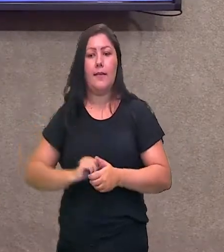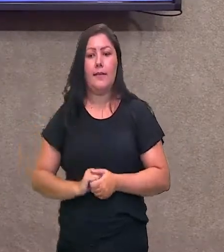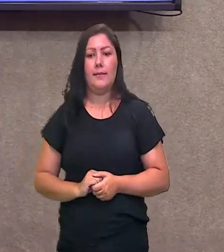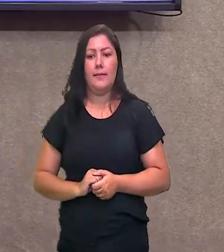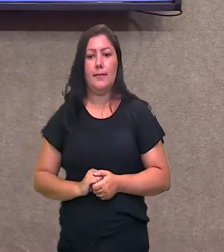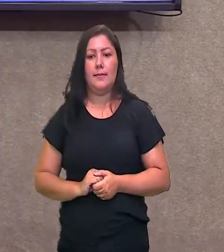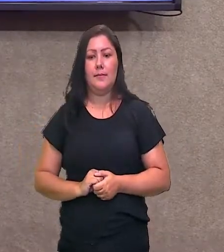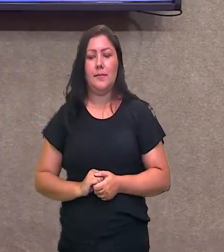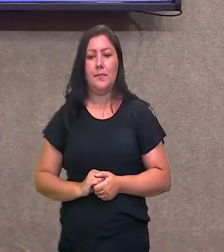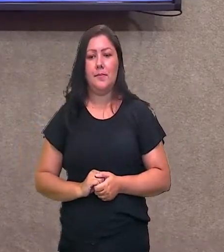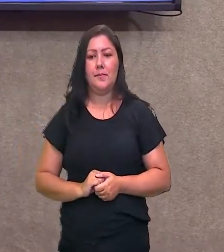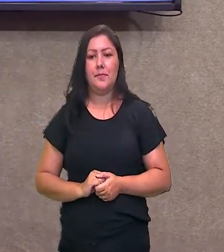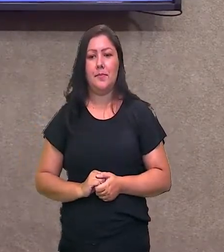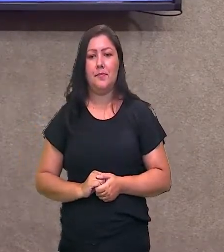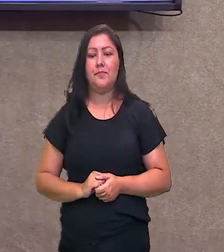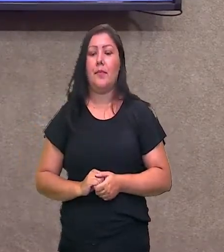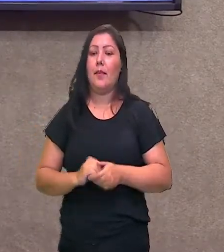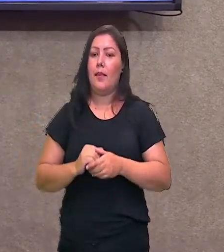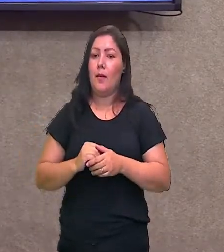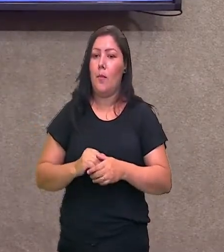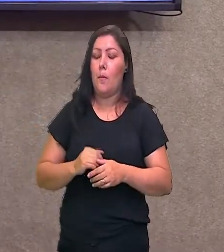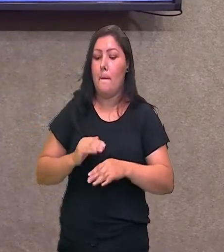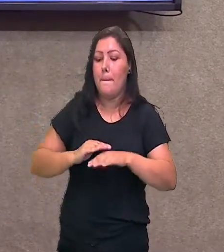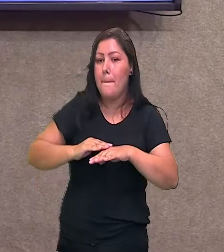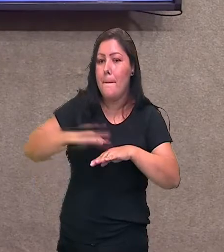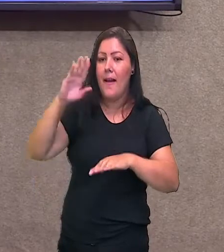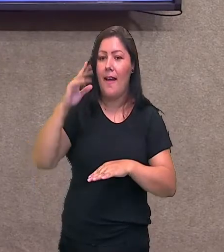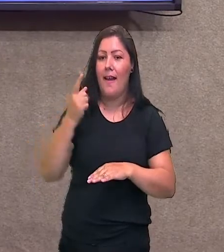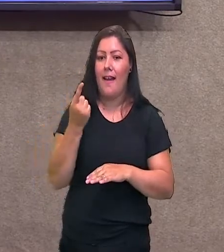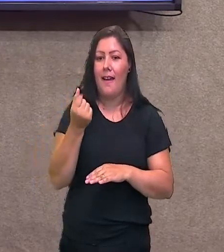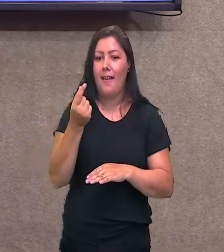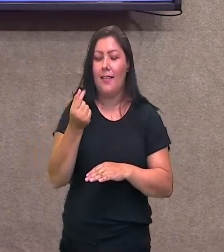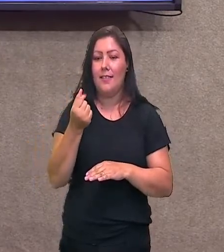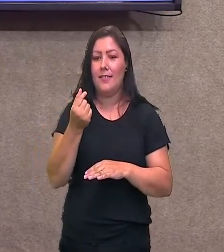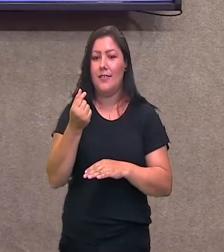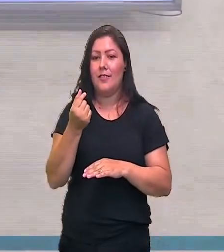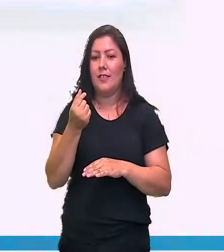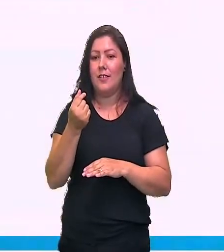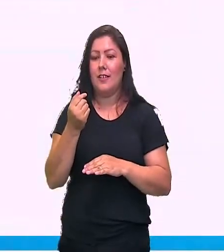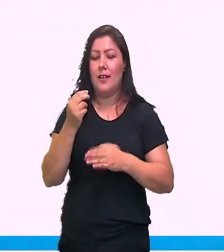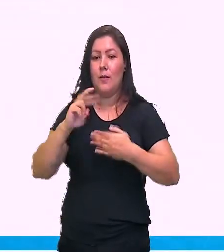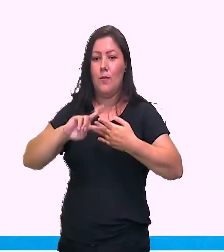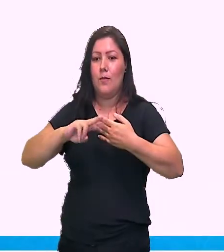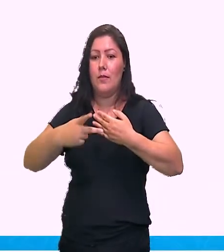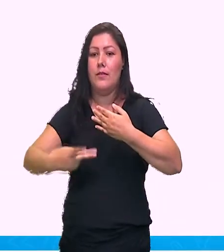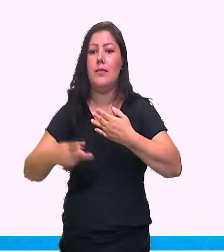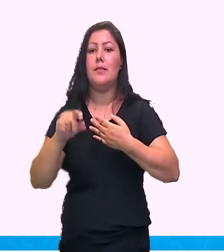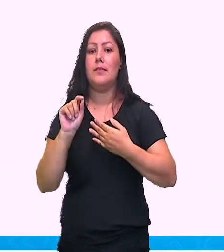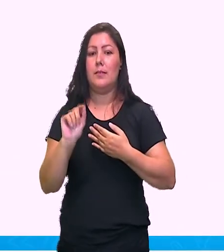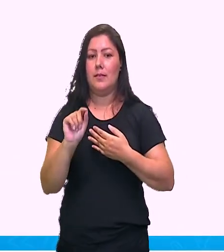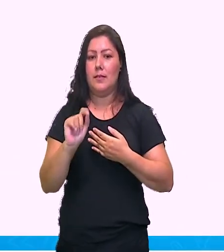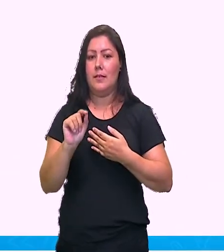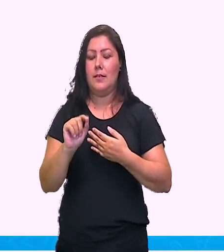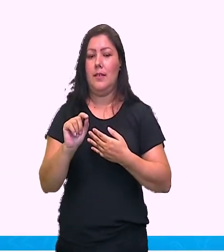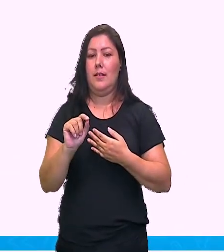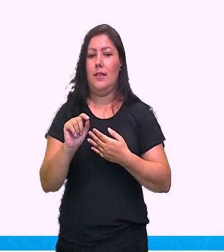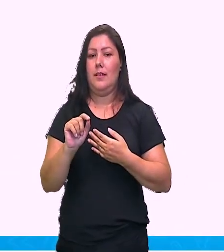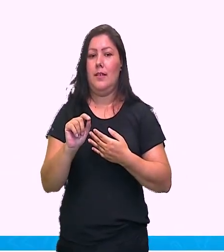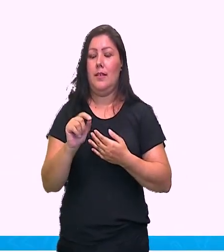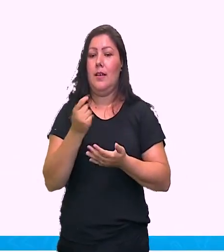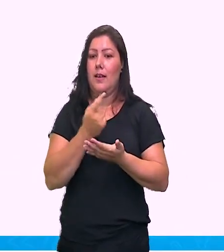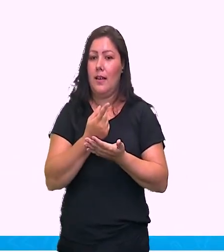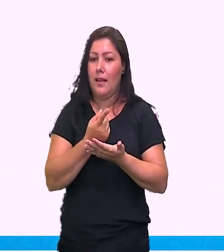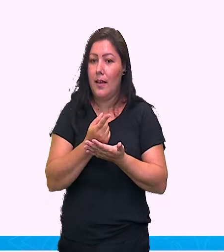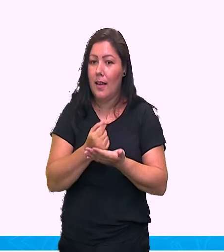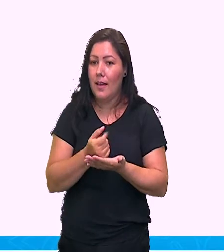mais lucro fez acontecer capitalismo financeiro. Que aí você não ia andar com